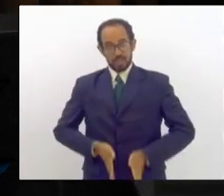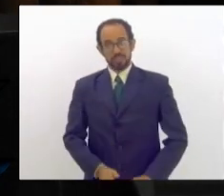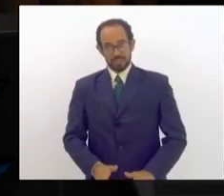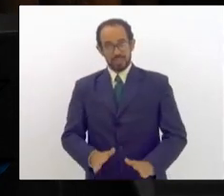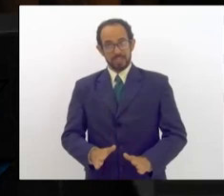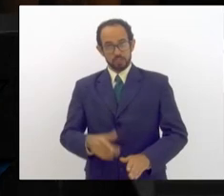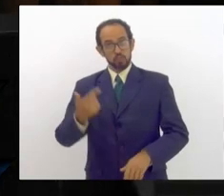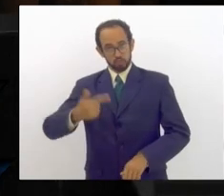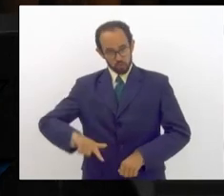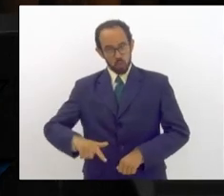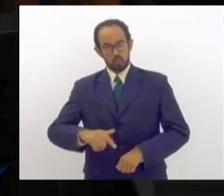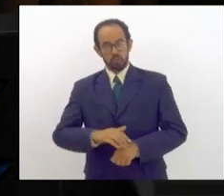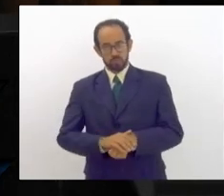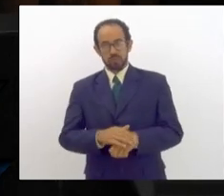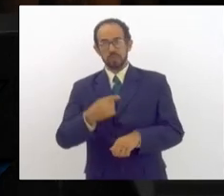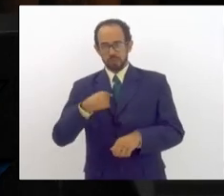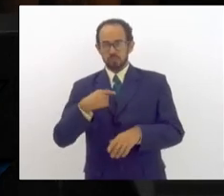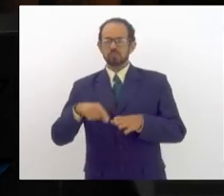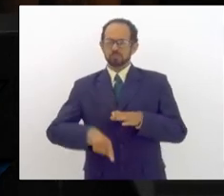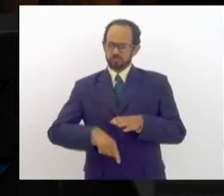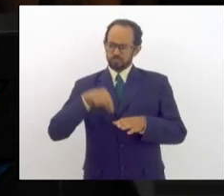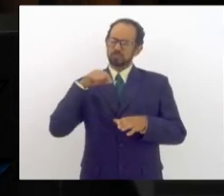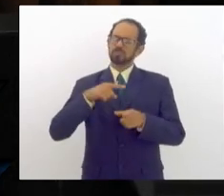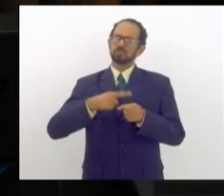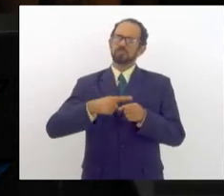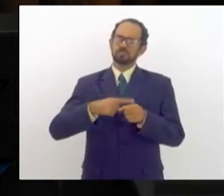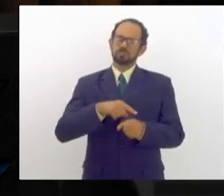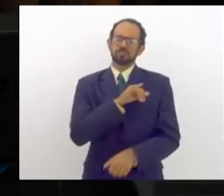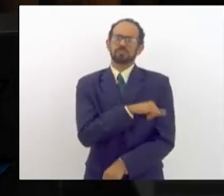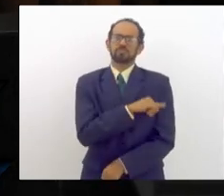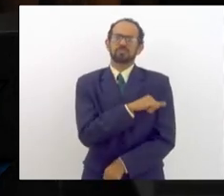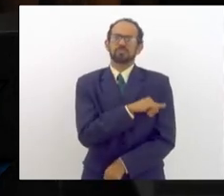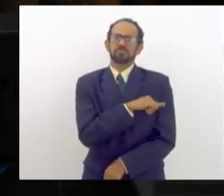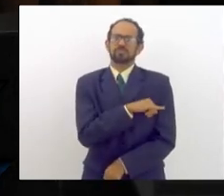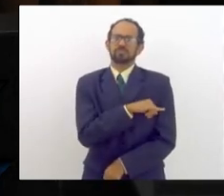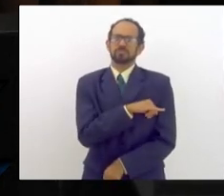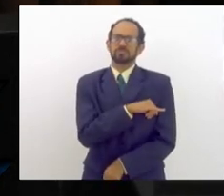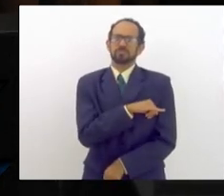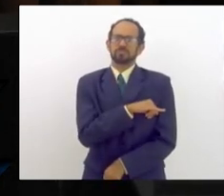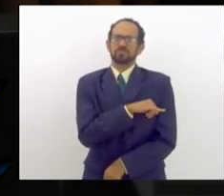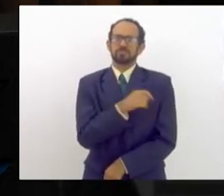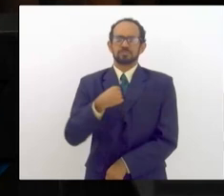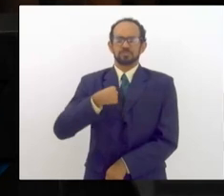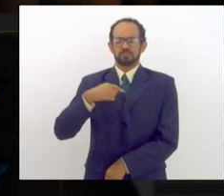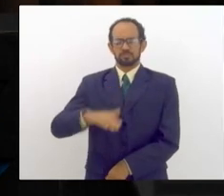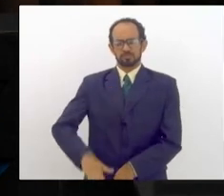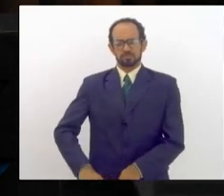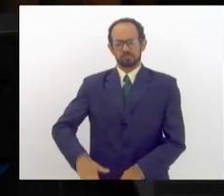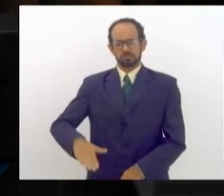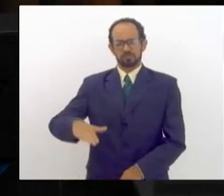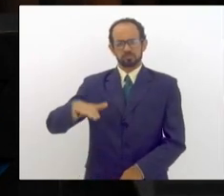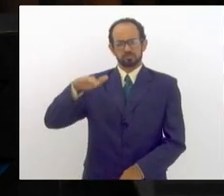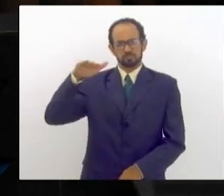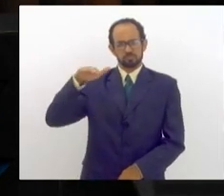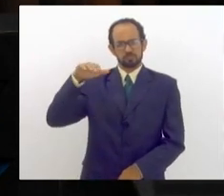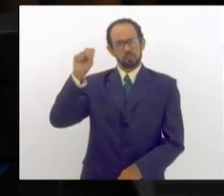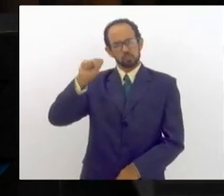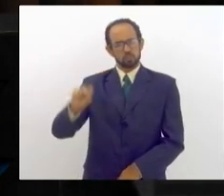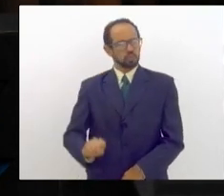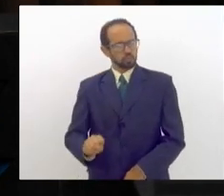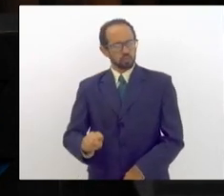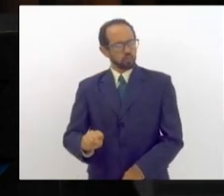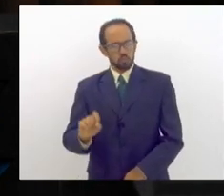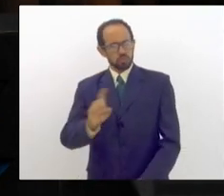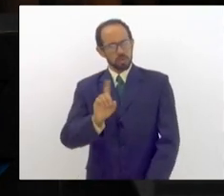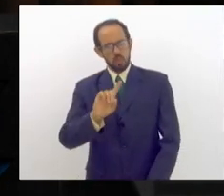eu escolhi a cidade do Rio de Janeiro e eu não me criei na zona sul da cidade